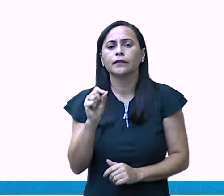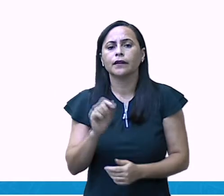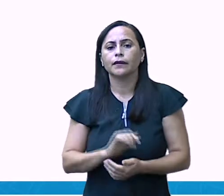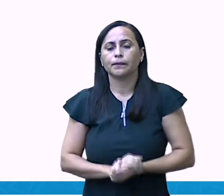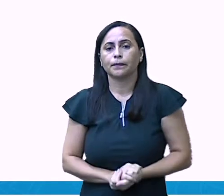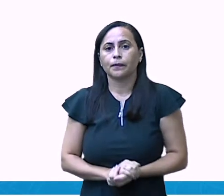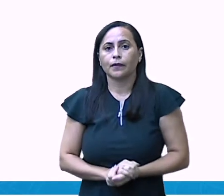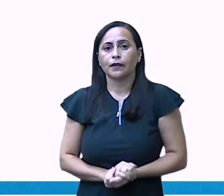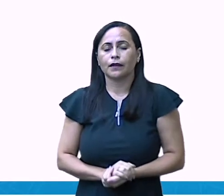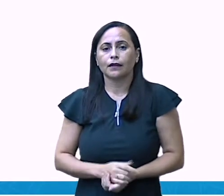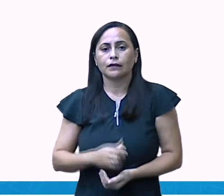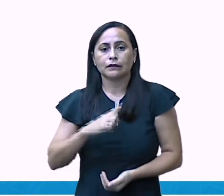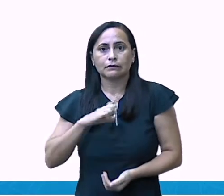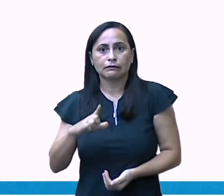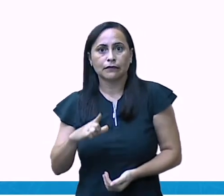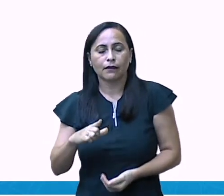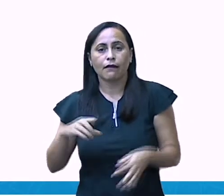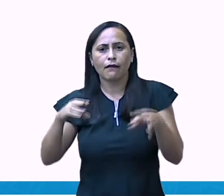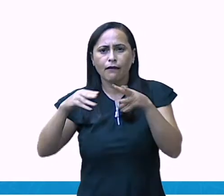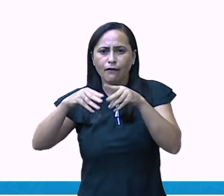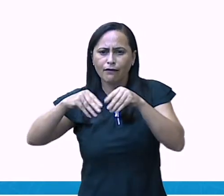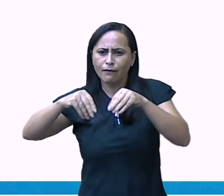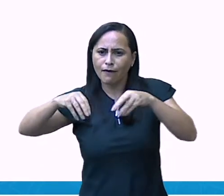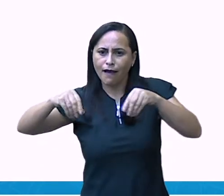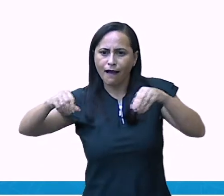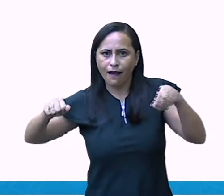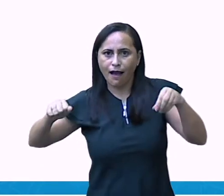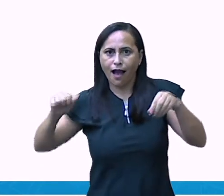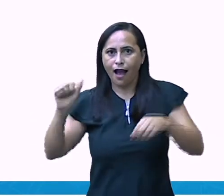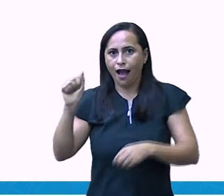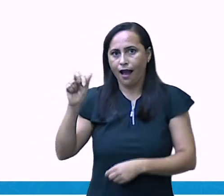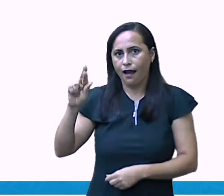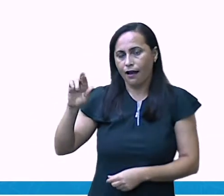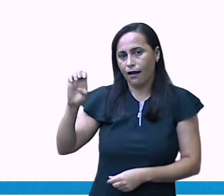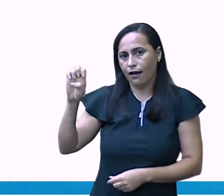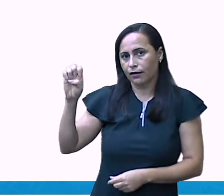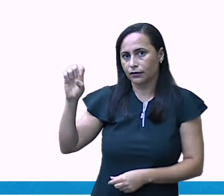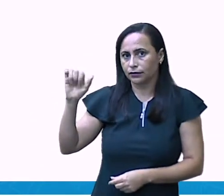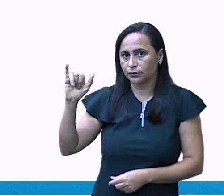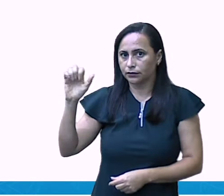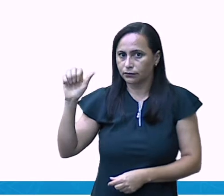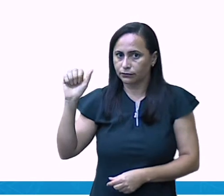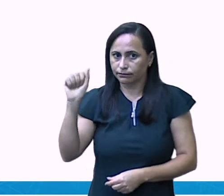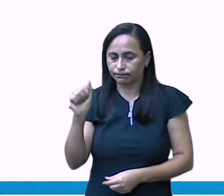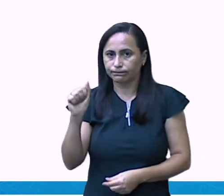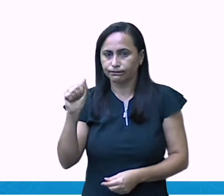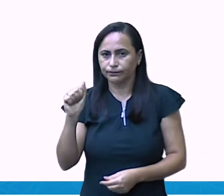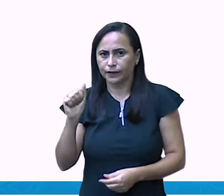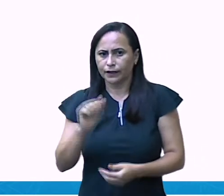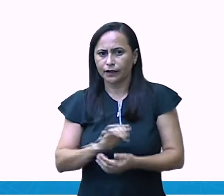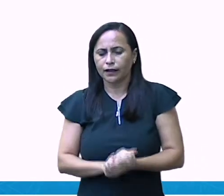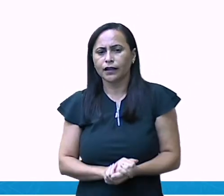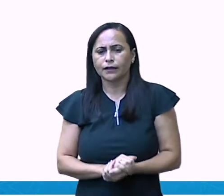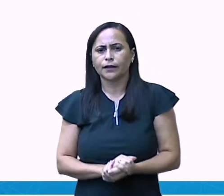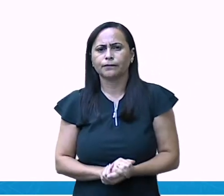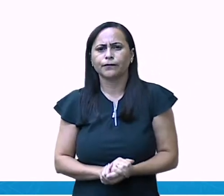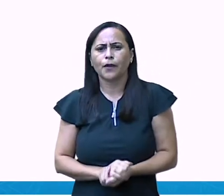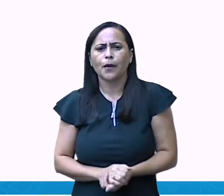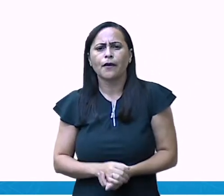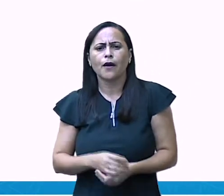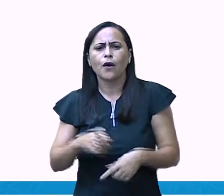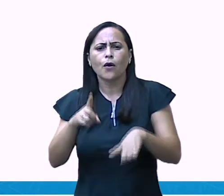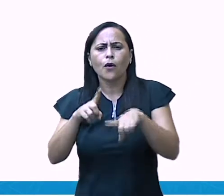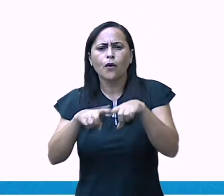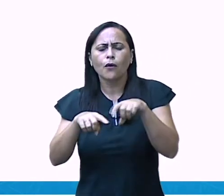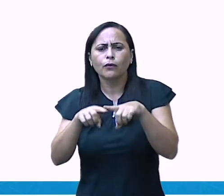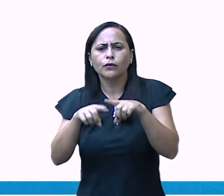arenoso. Então, a quantidade de determinada propriedade vai fazer com que esse solo seja um